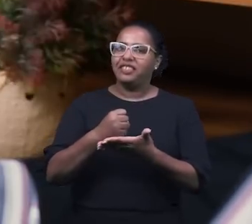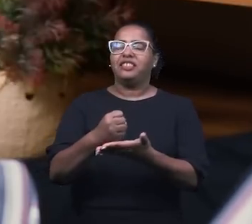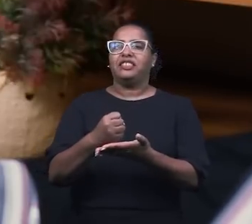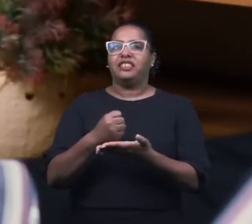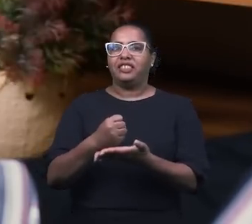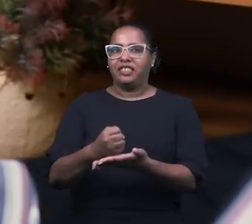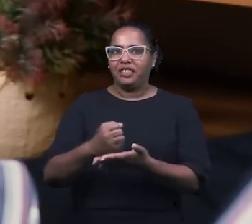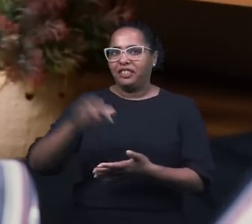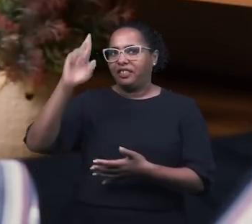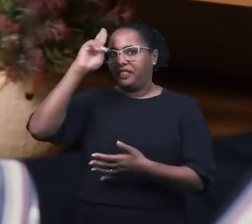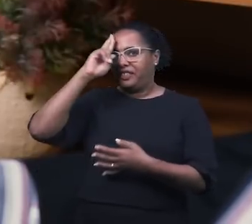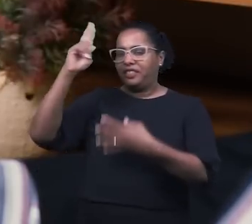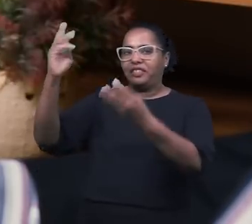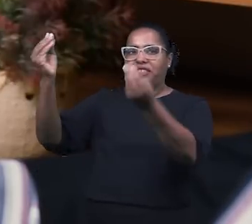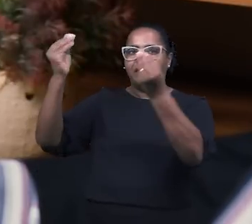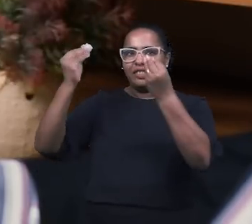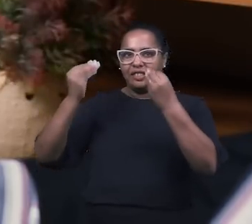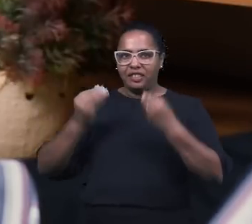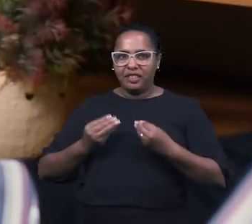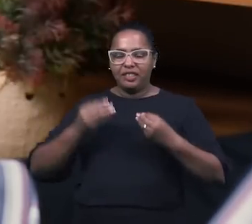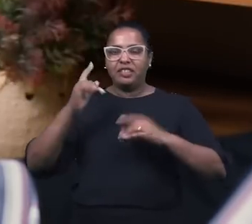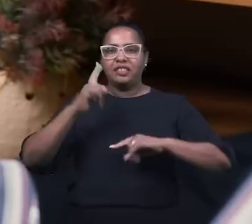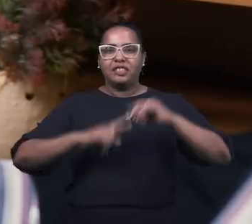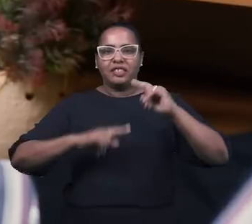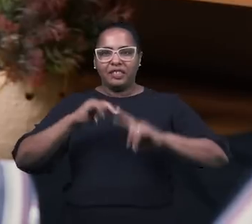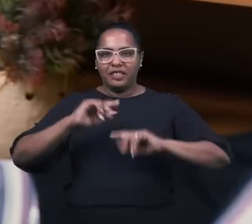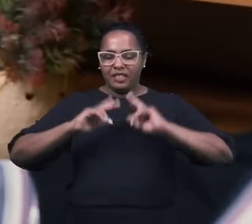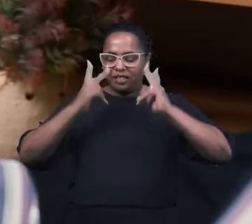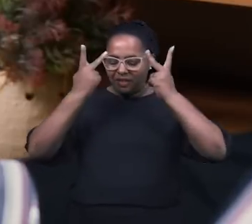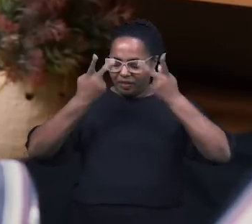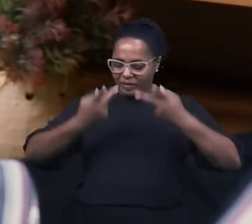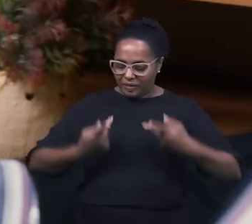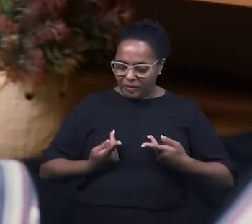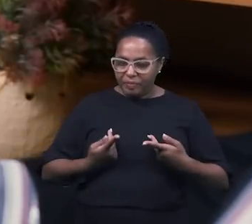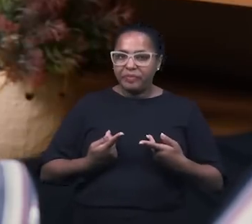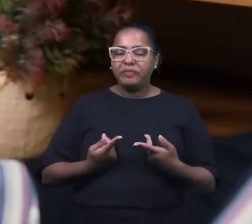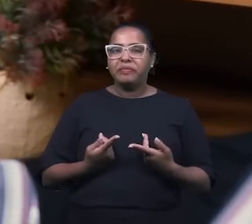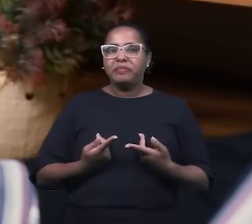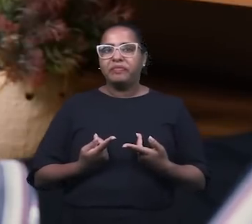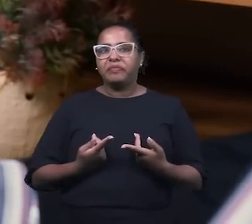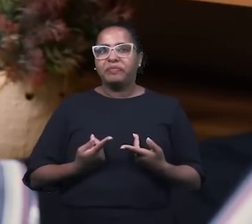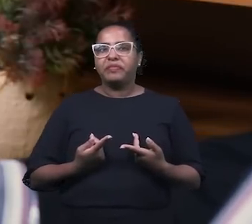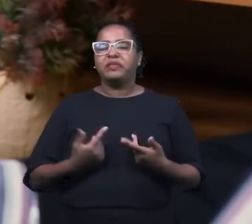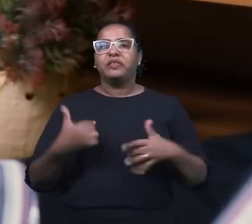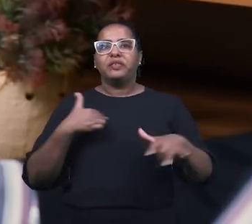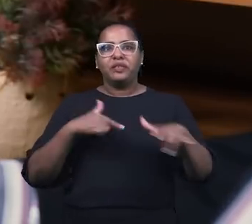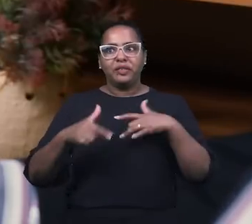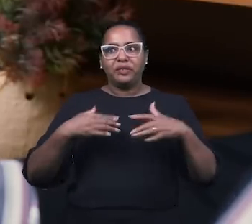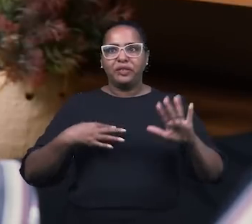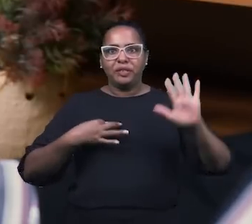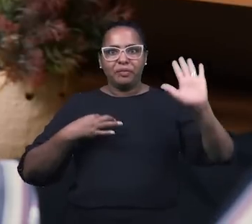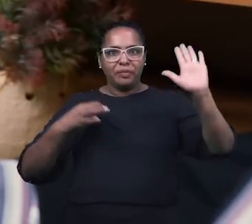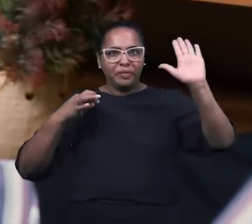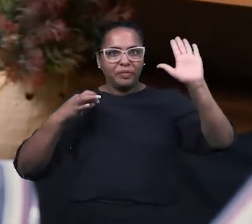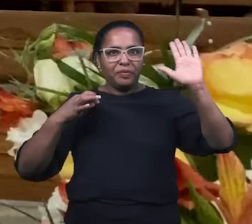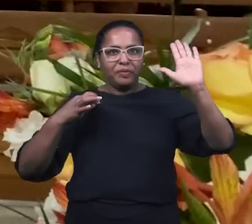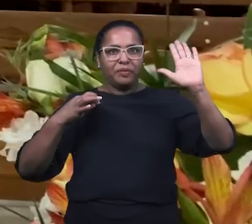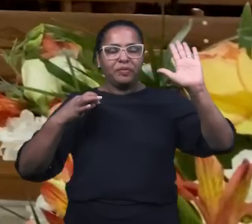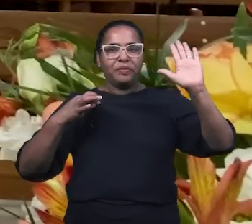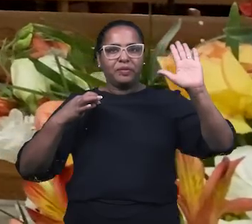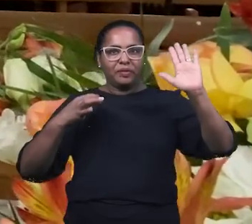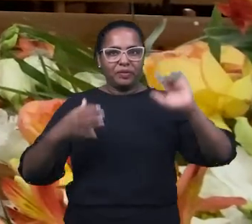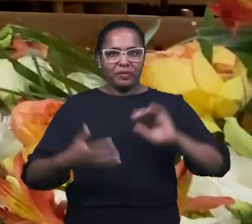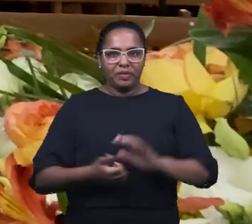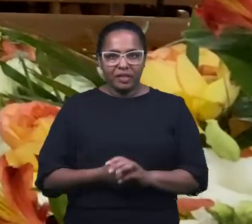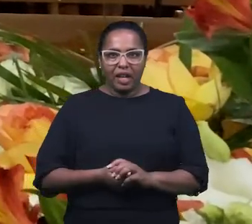recurso, né, que o Senhor tem nos dado, de material humano, inclusive um trabalho voluntário,